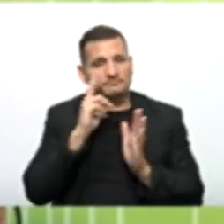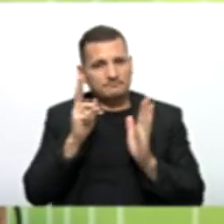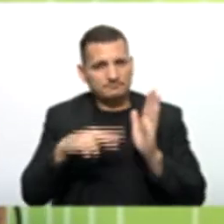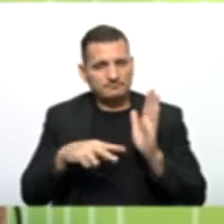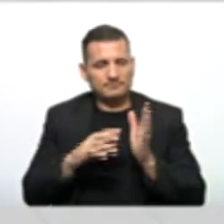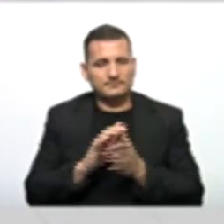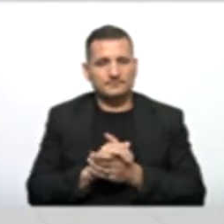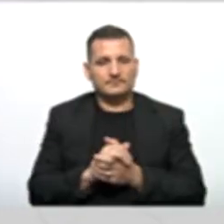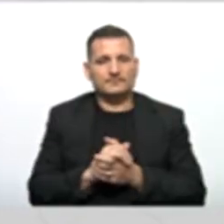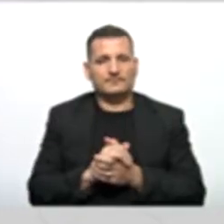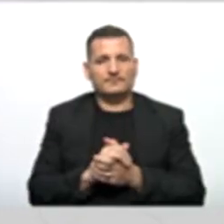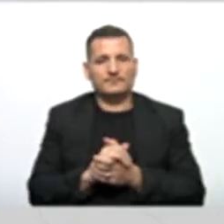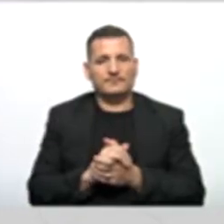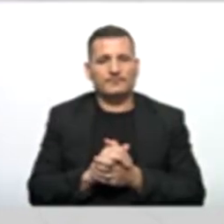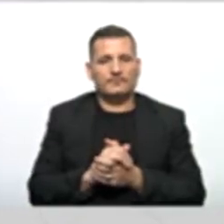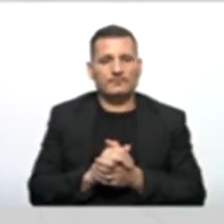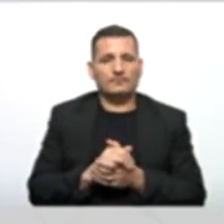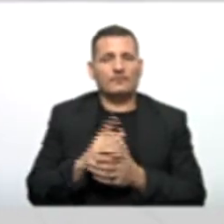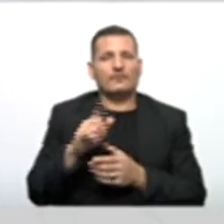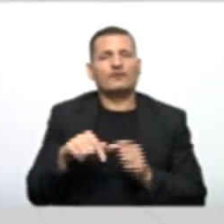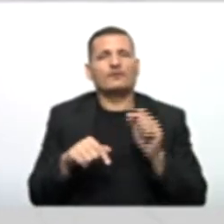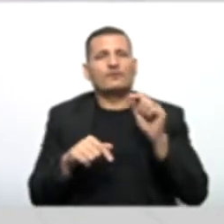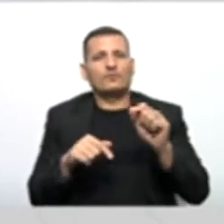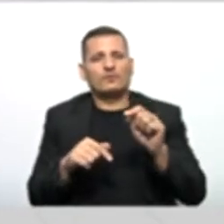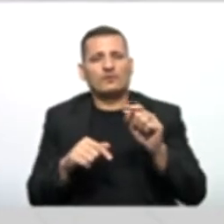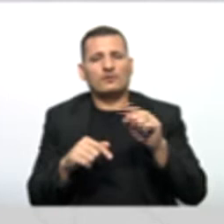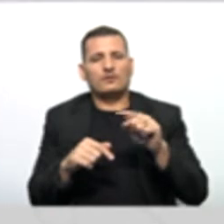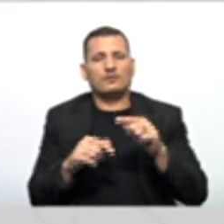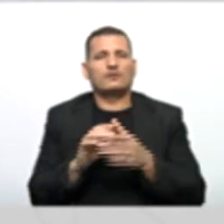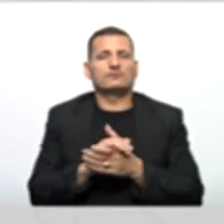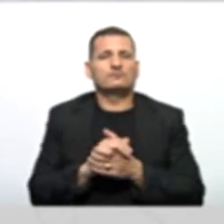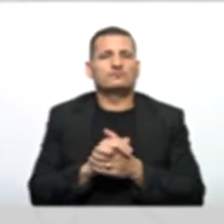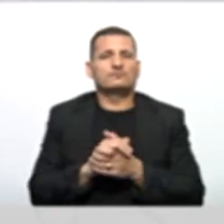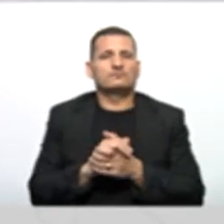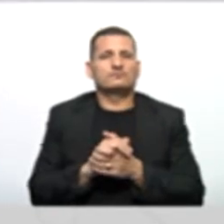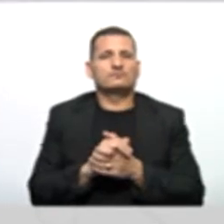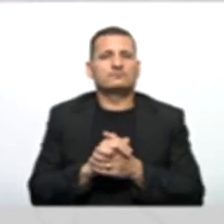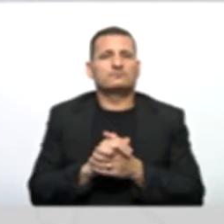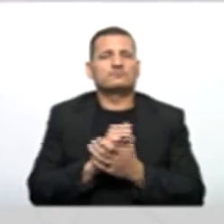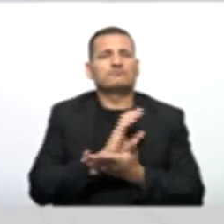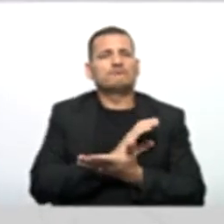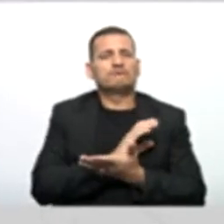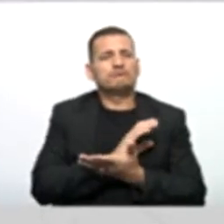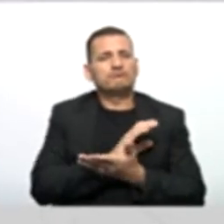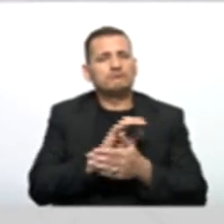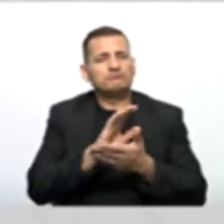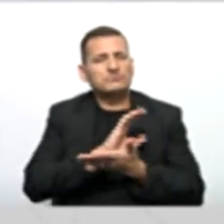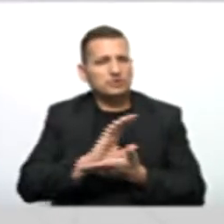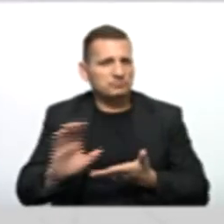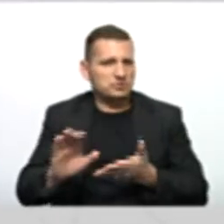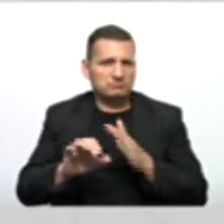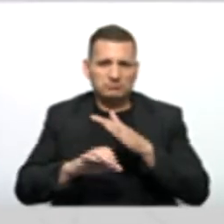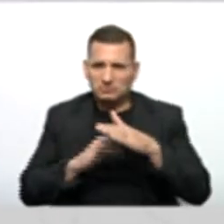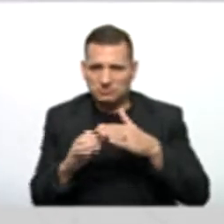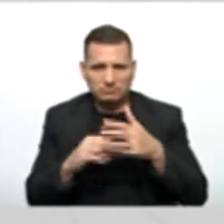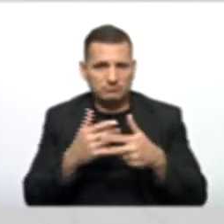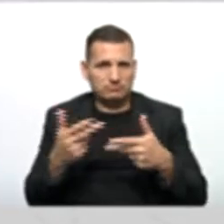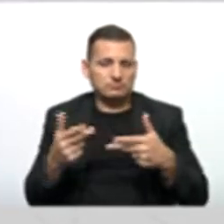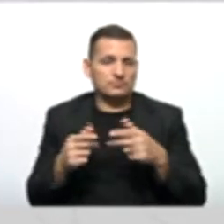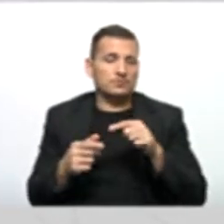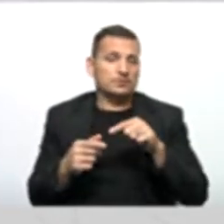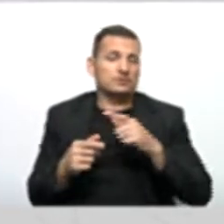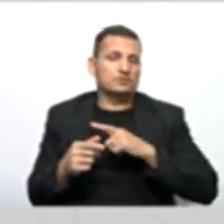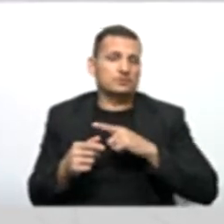aqui, ó. É um empreendimento não repetitivo, composto por uma sequência de eventos